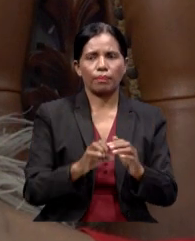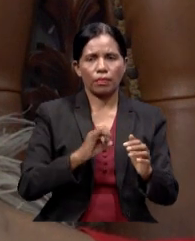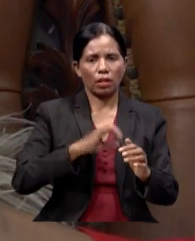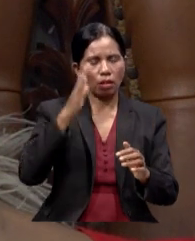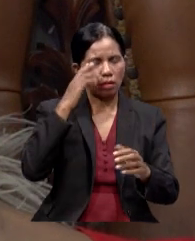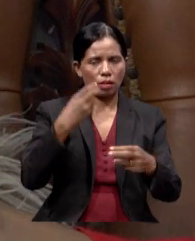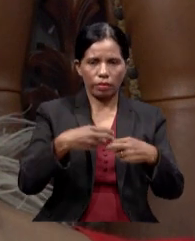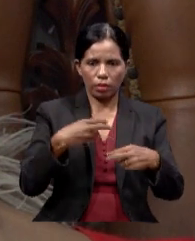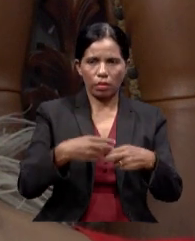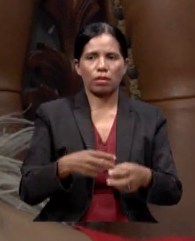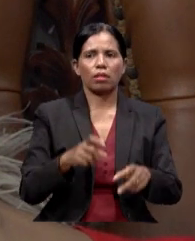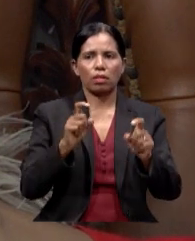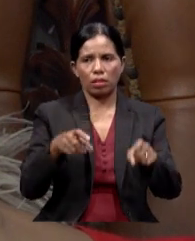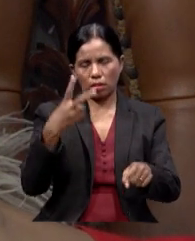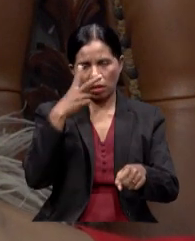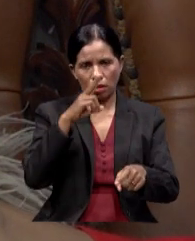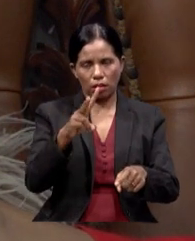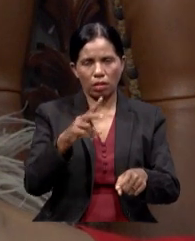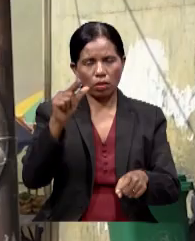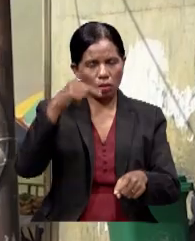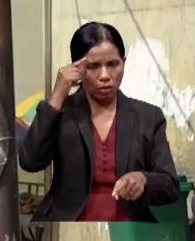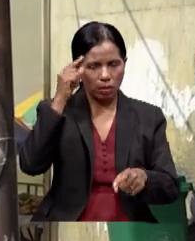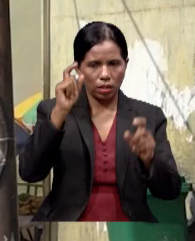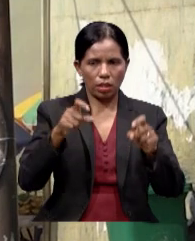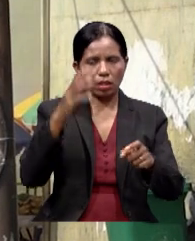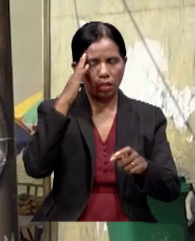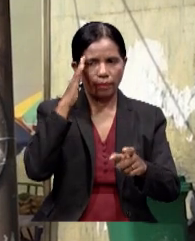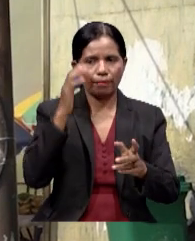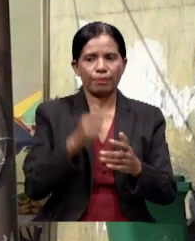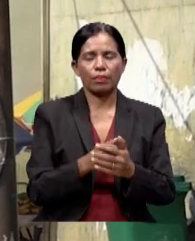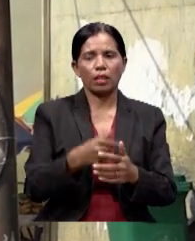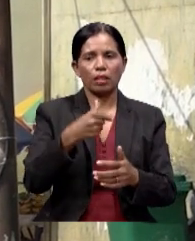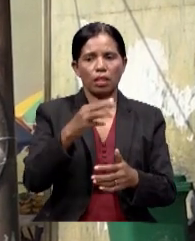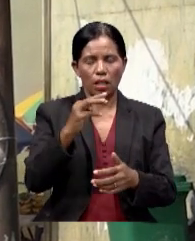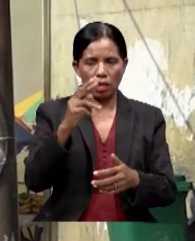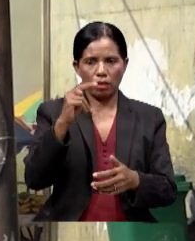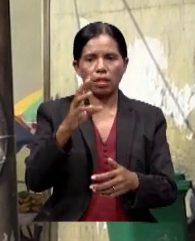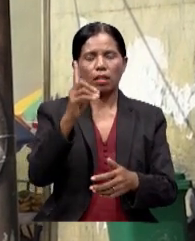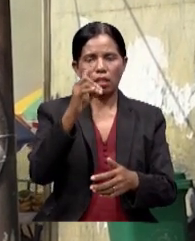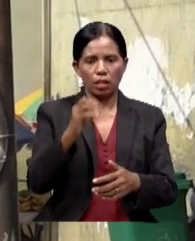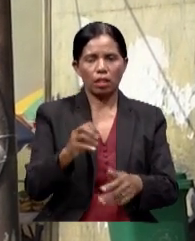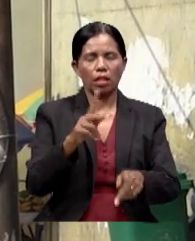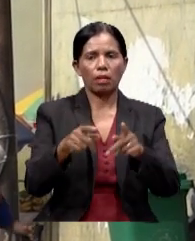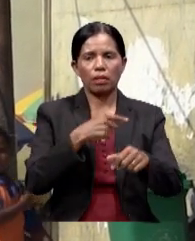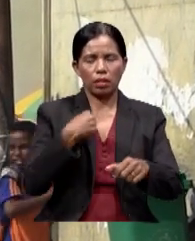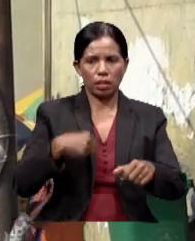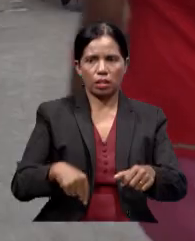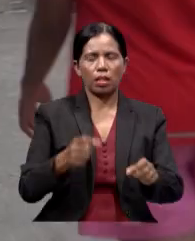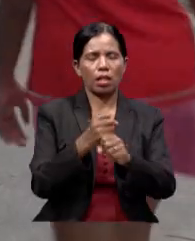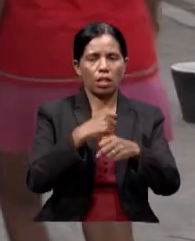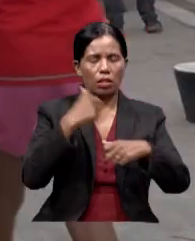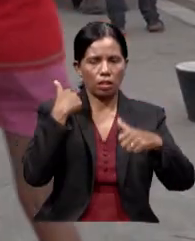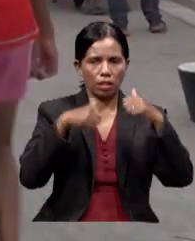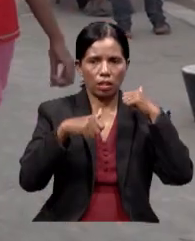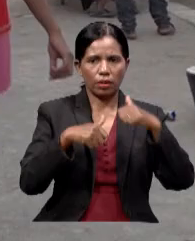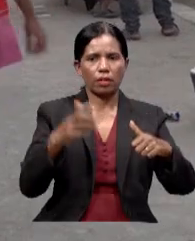perigo, tem que areona, governo mai ne tem que anuina. Observação Yemen iha capital dili sidadaun China maioria halu atividade